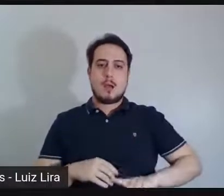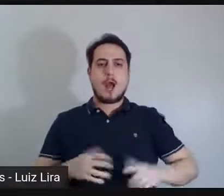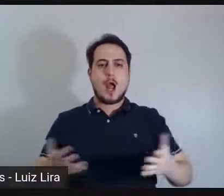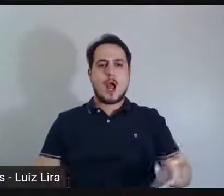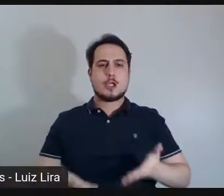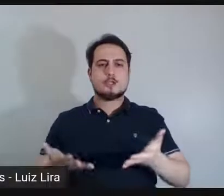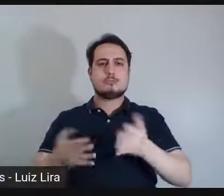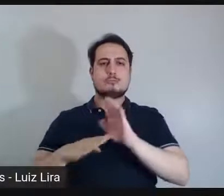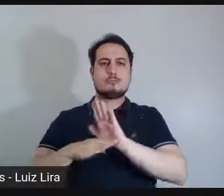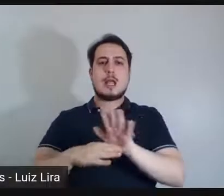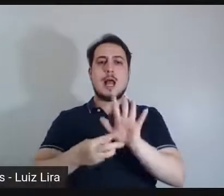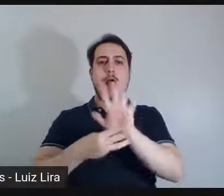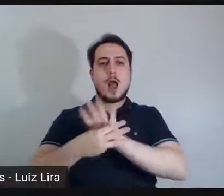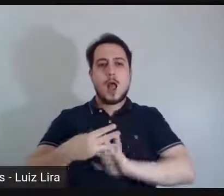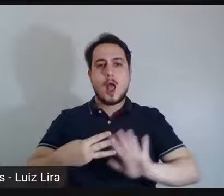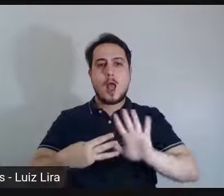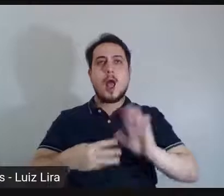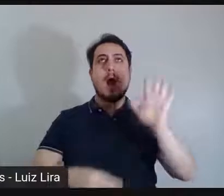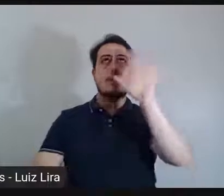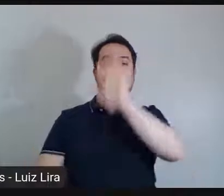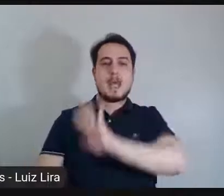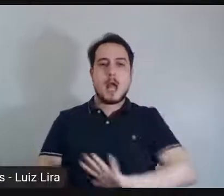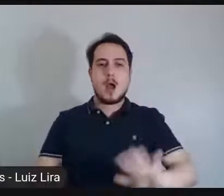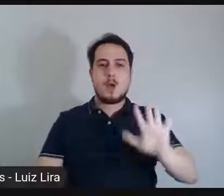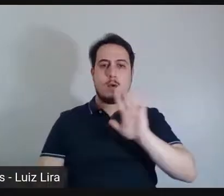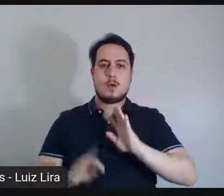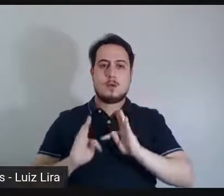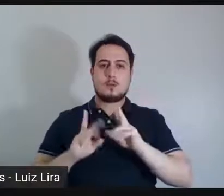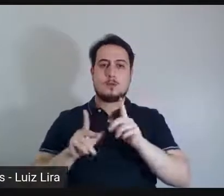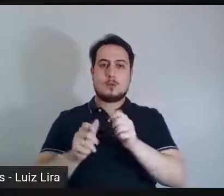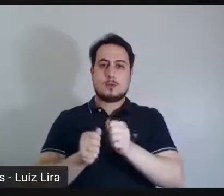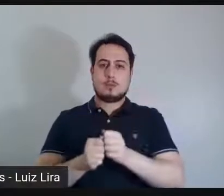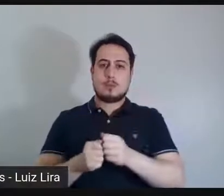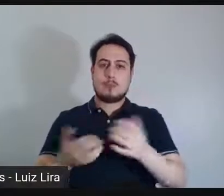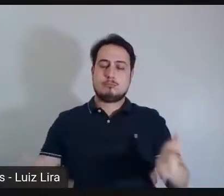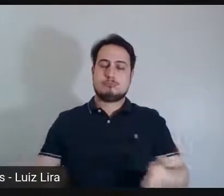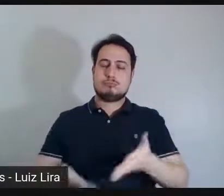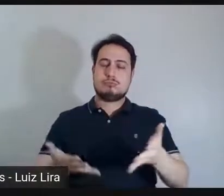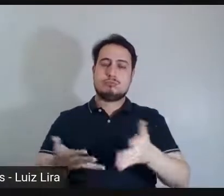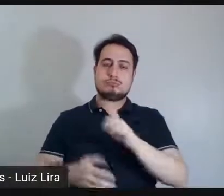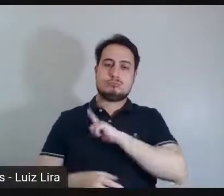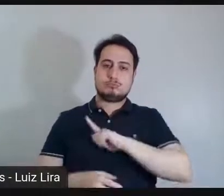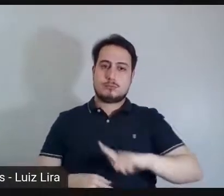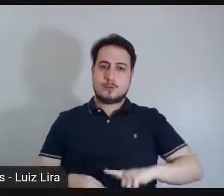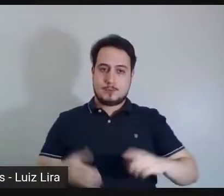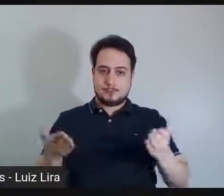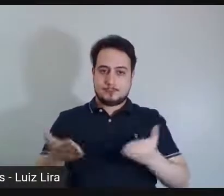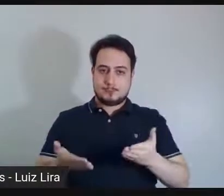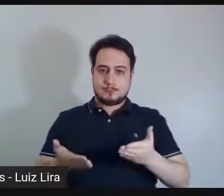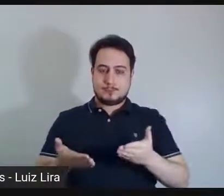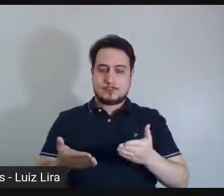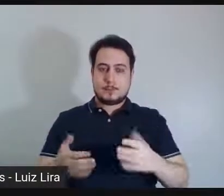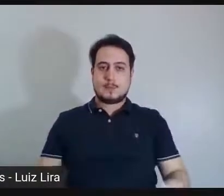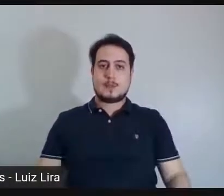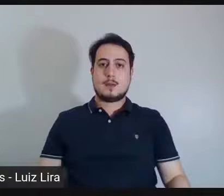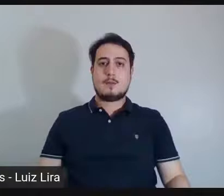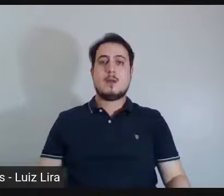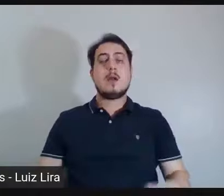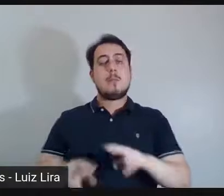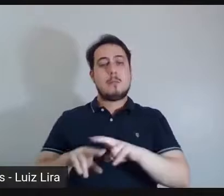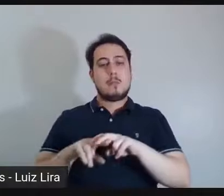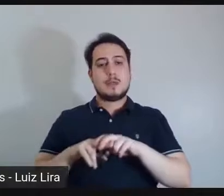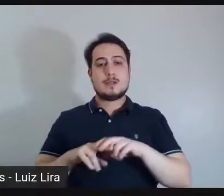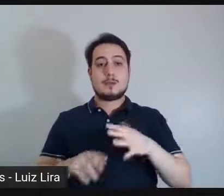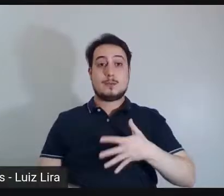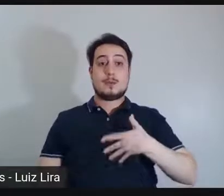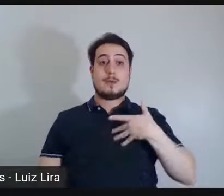União toda, nesse motivador aí que era para as melhores compras de governo hoje. Então, por isso que é um privilégio, né? Mas